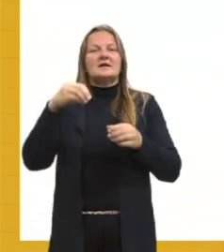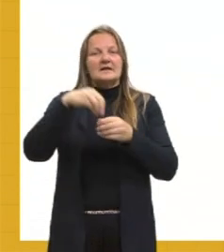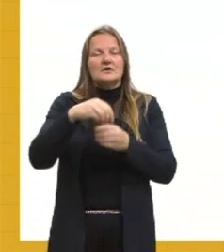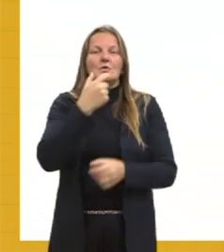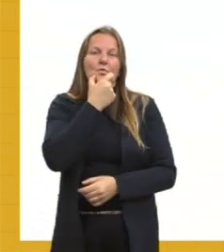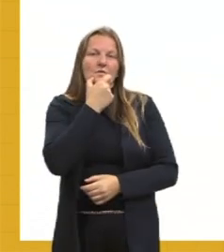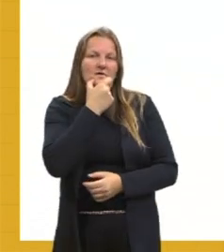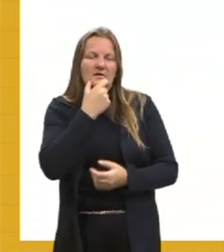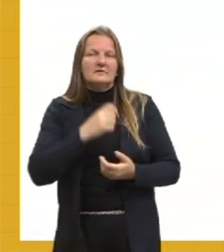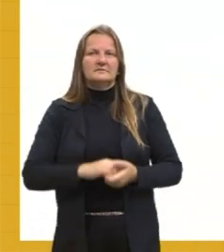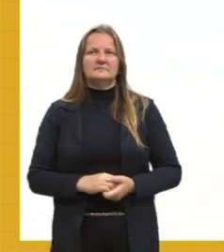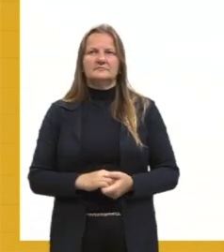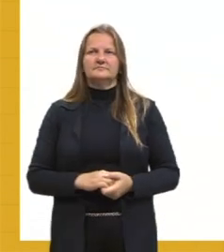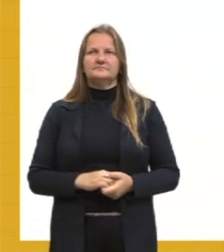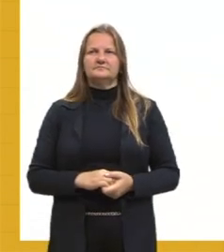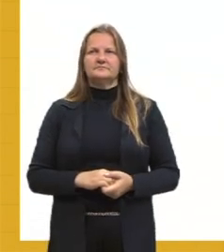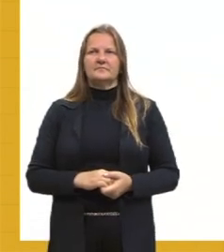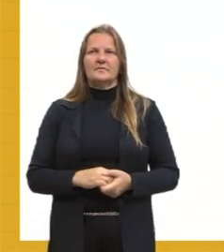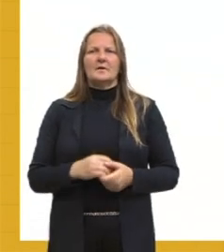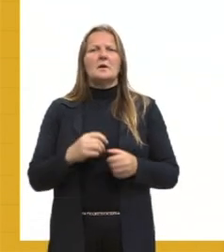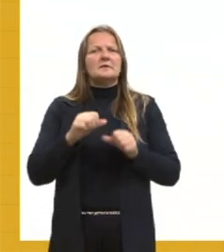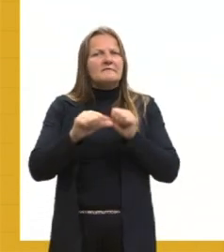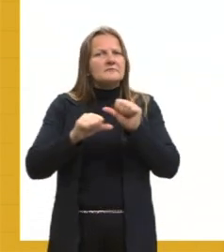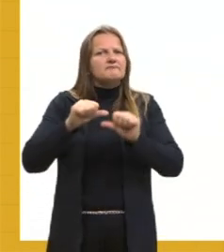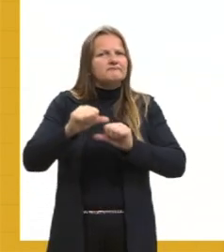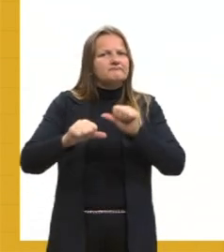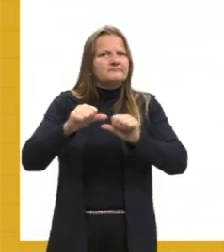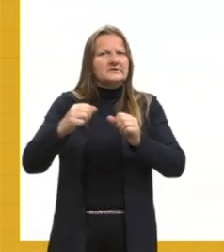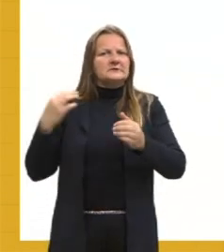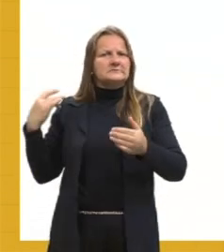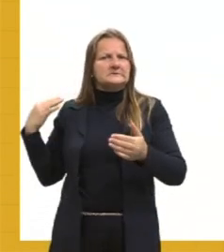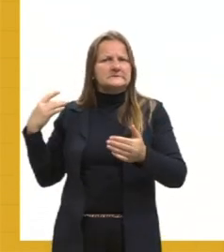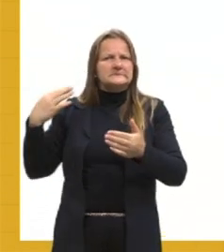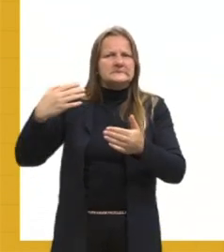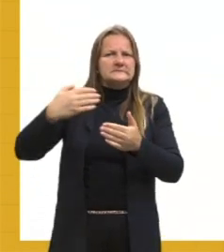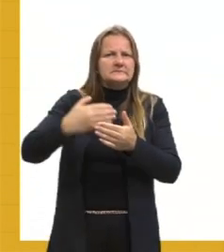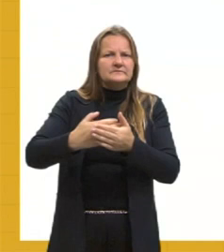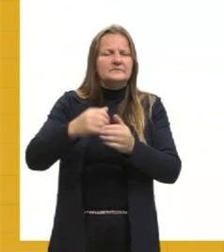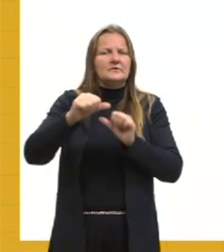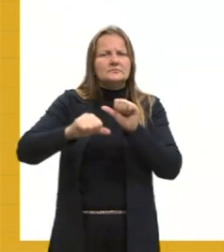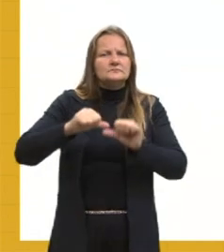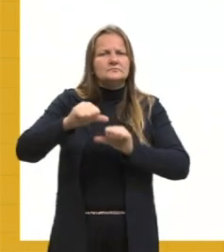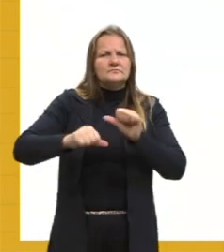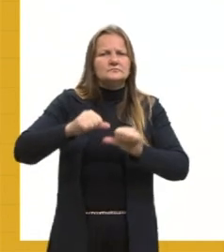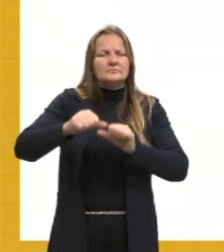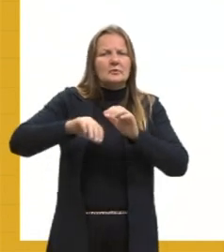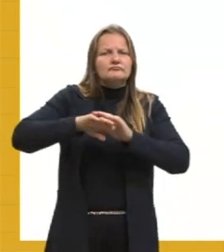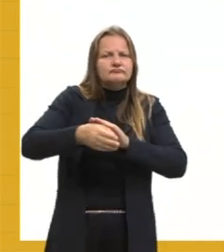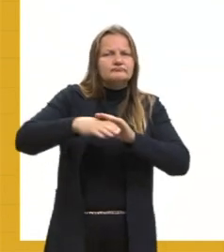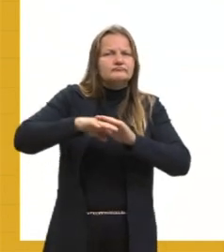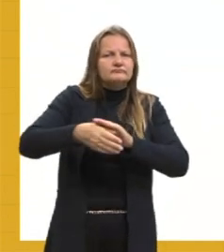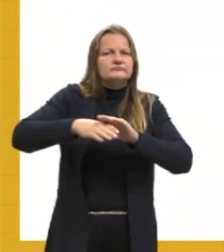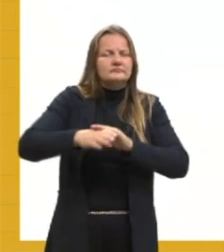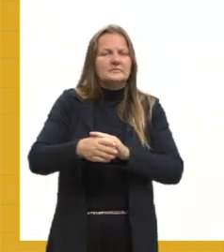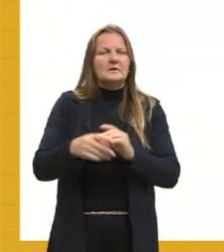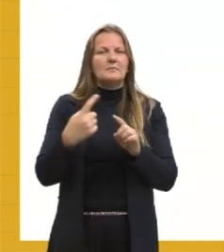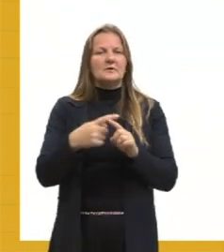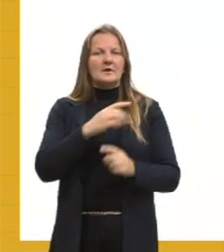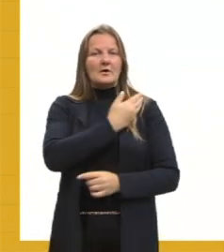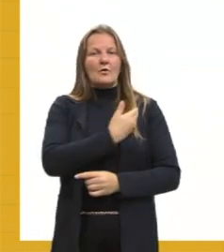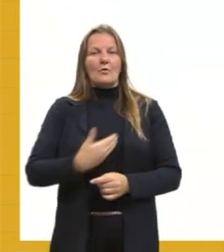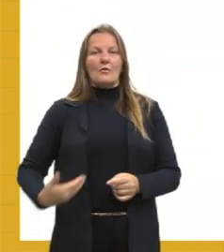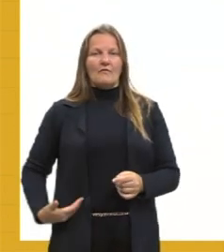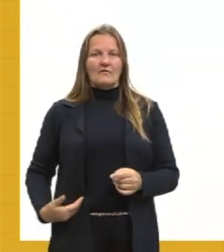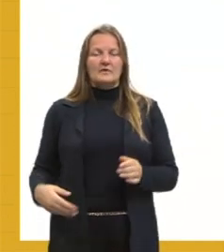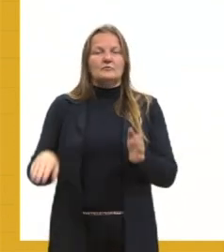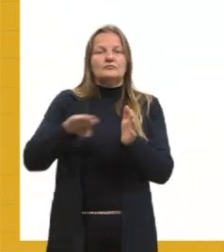então muitas mudanças ocorreram principalmente em virtude desses dos governantes que